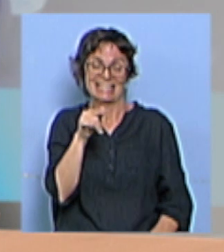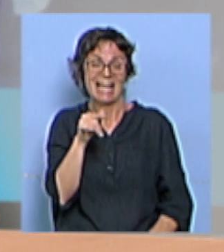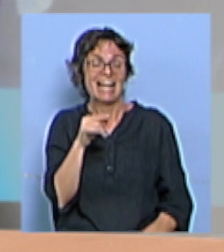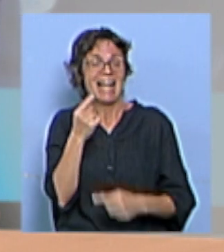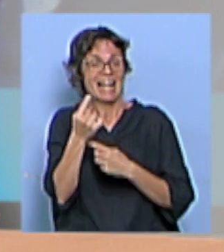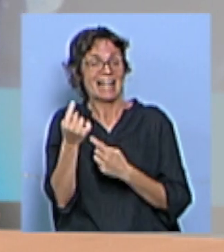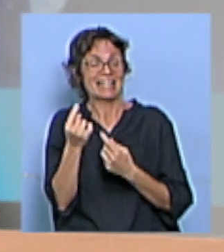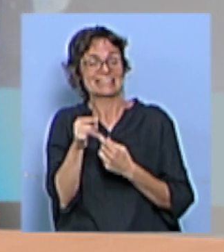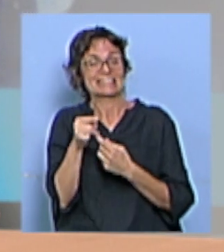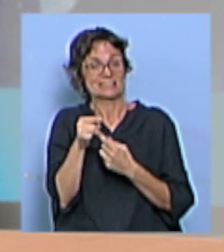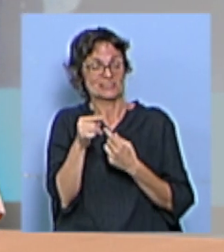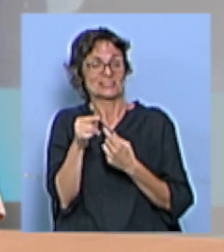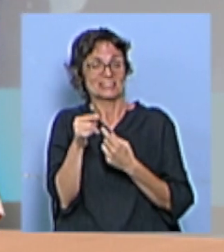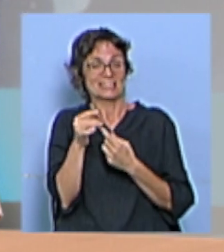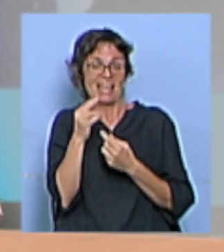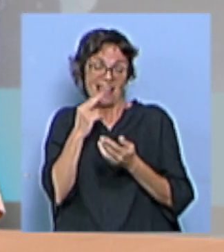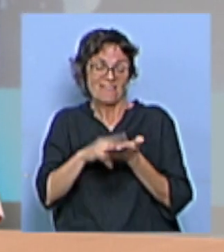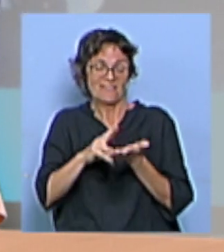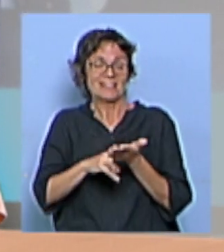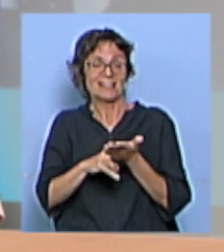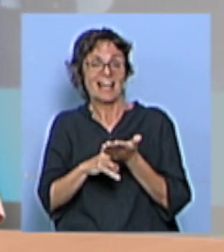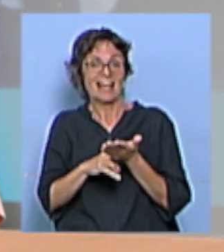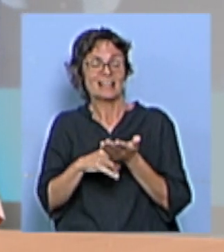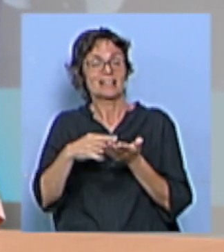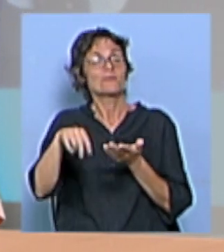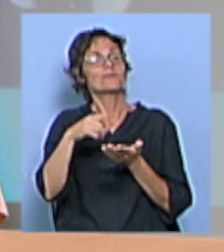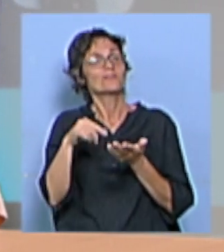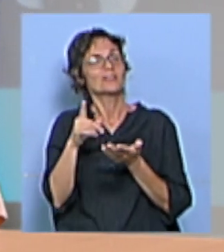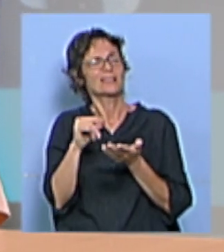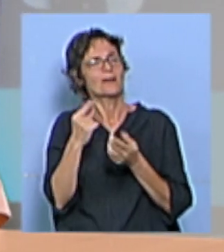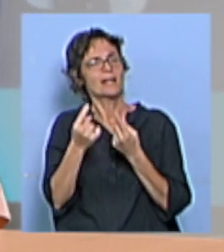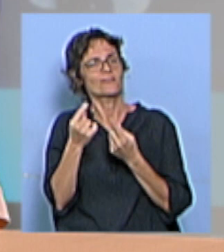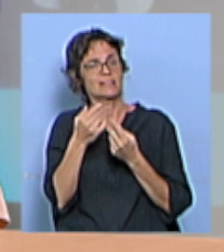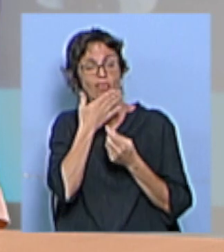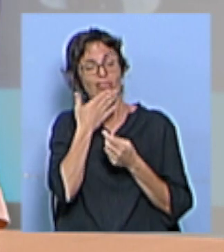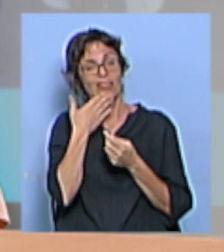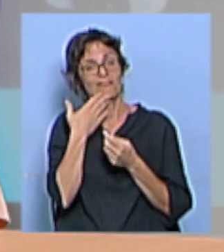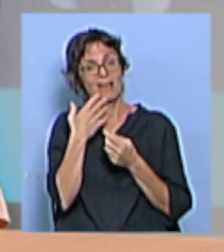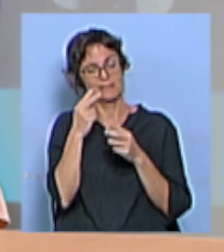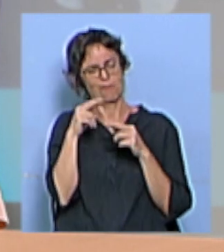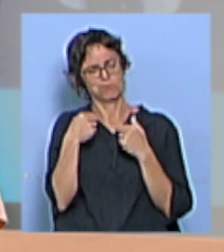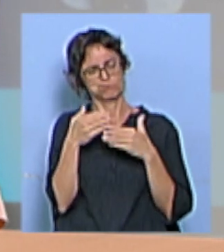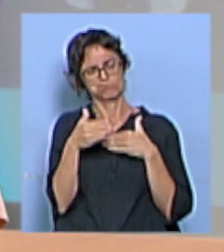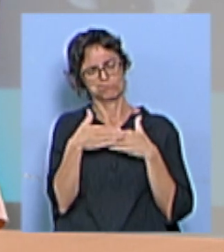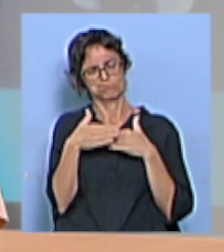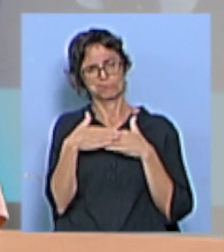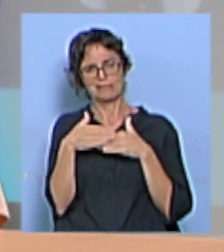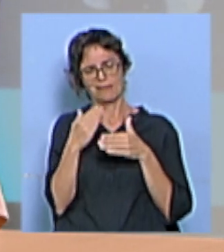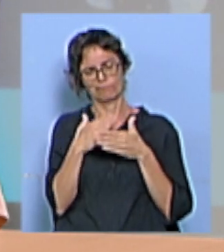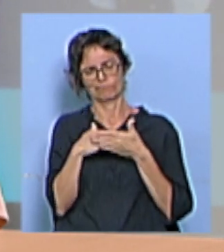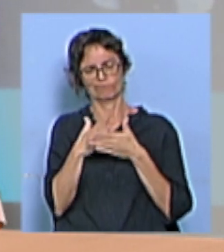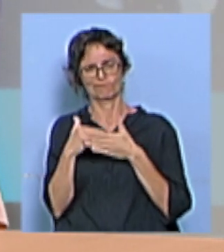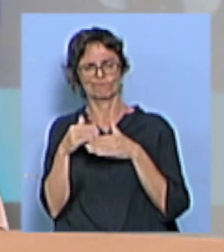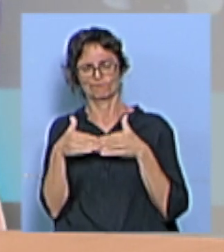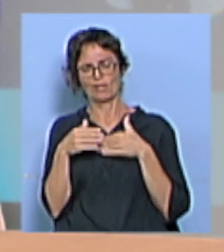tentação maior que temos e a que não resistimos. É absolutizar sentidos parcelares.